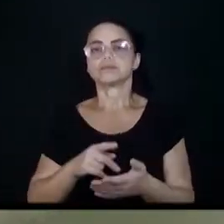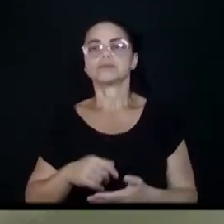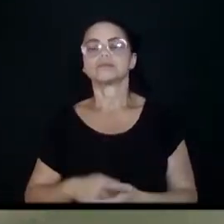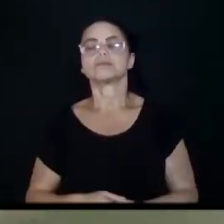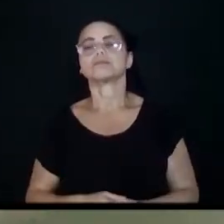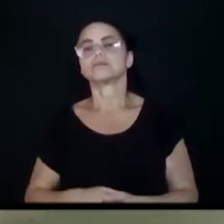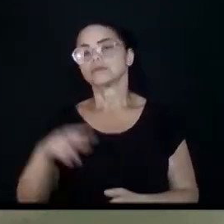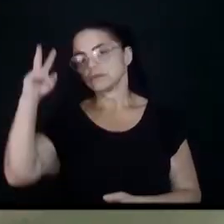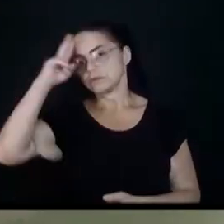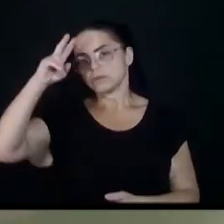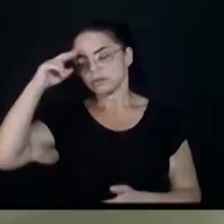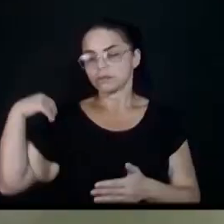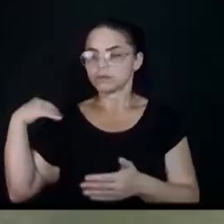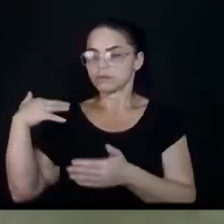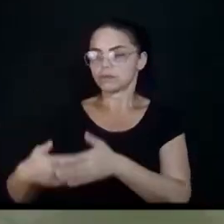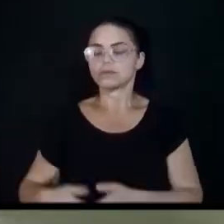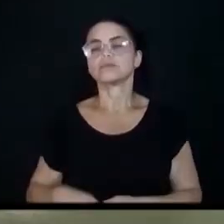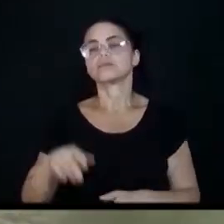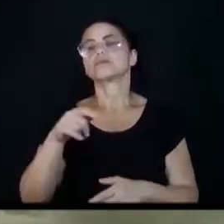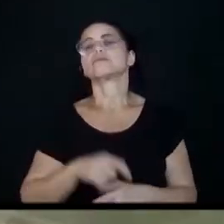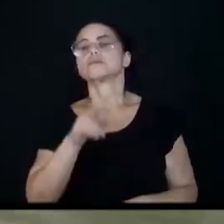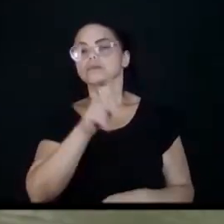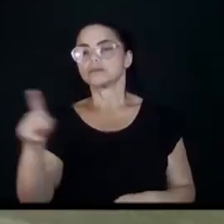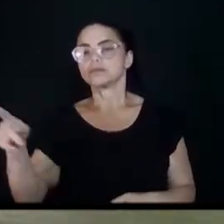grandes mestres que fizeram formação,